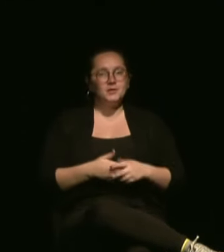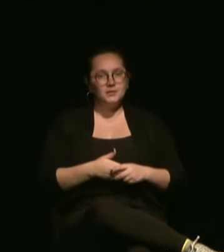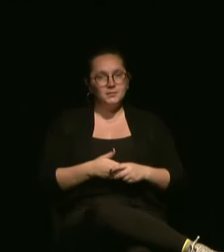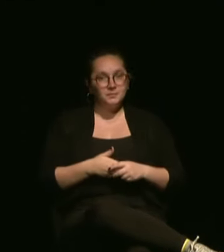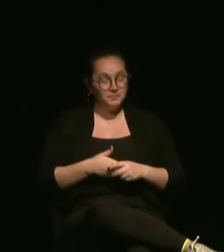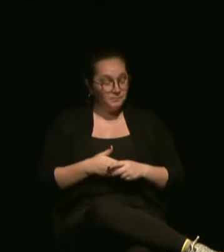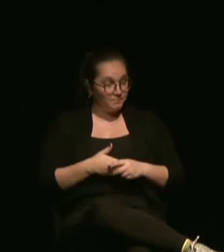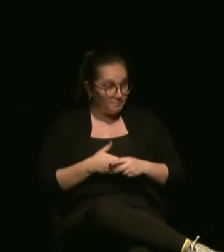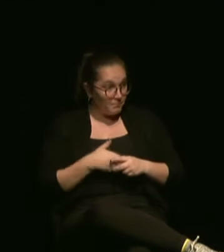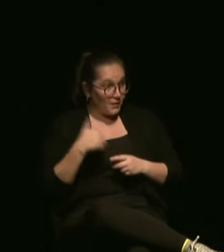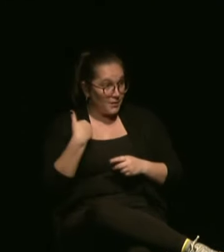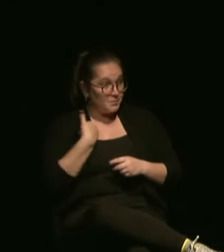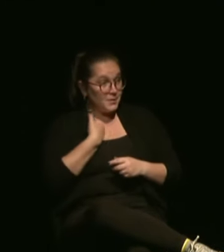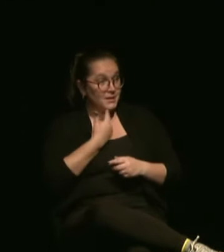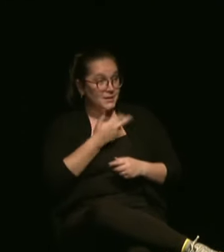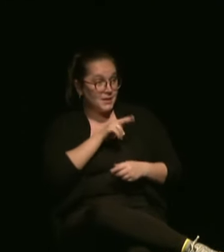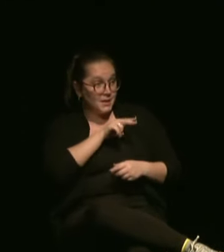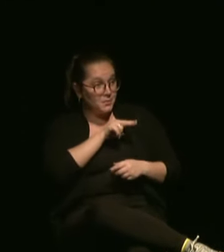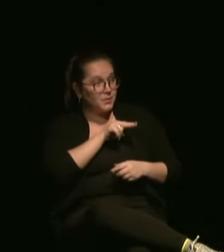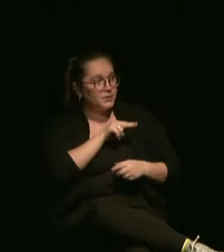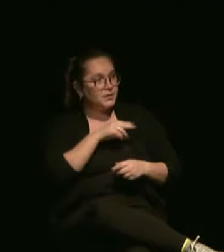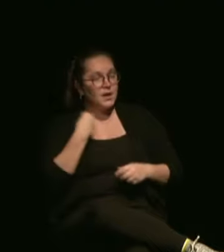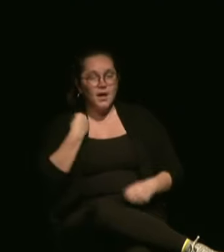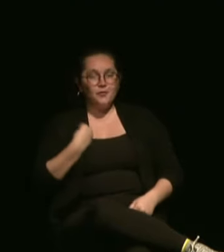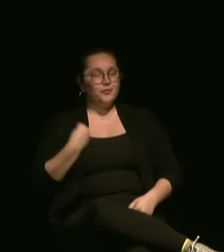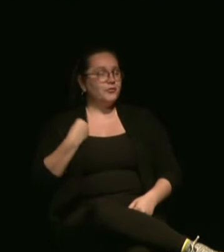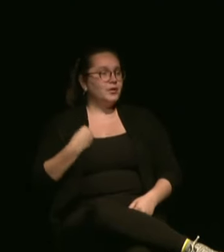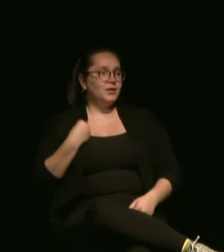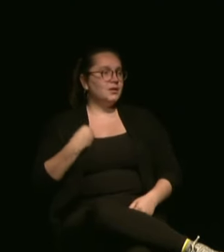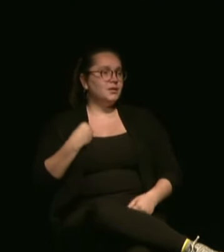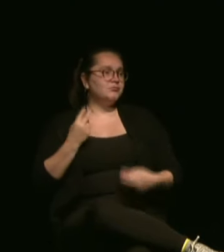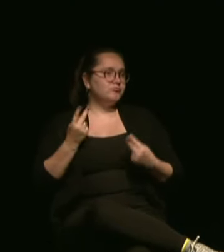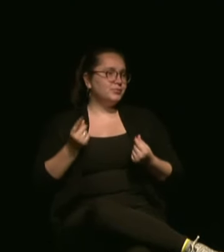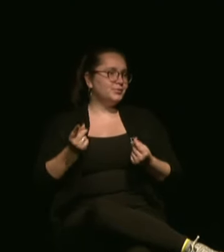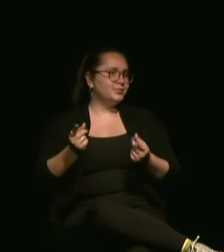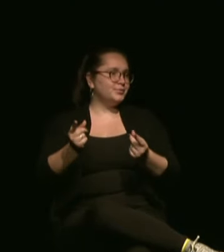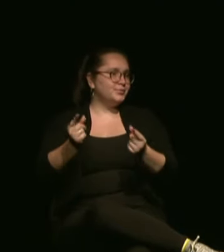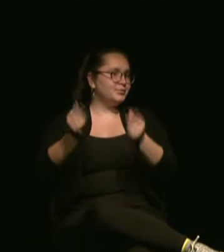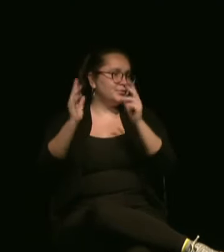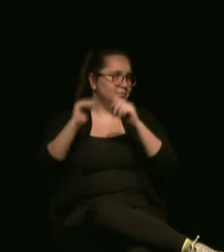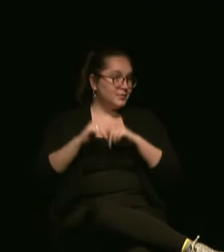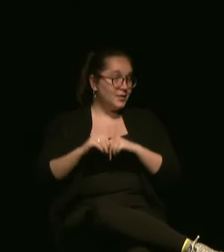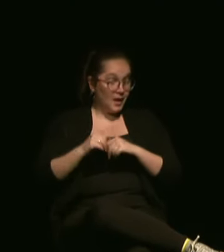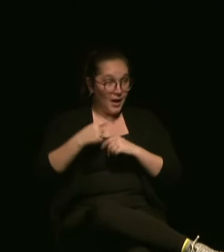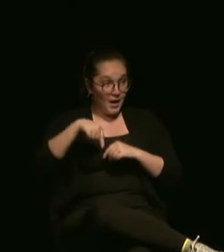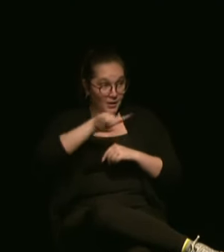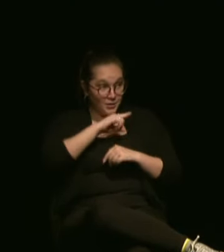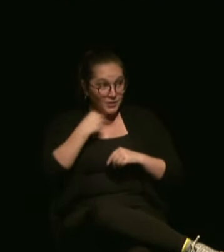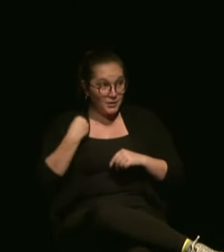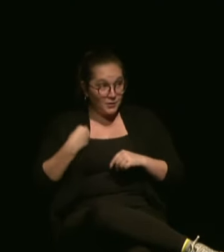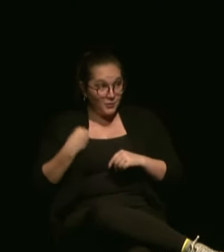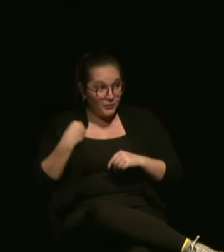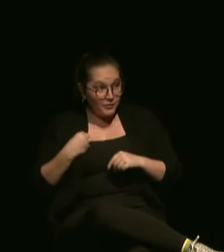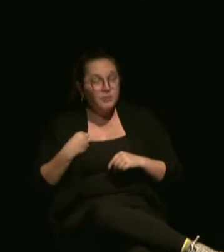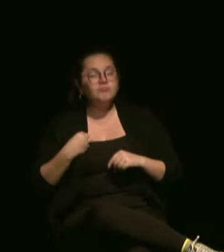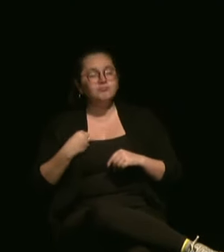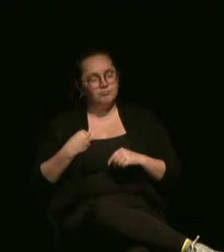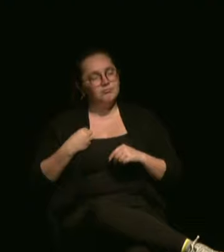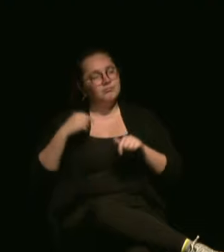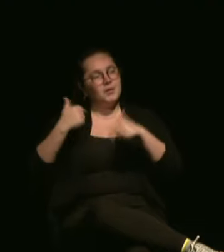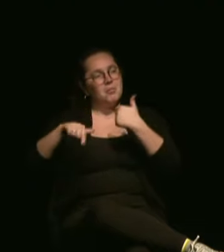Minhas queridas irmãs, nossa vida ainda não terminou. Vamos viver, vamos trabalhar.